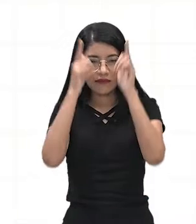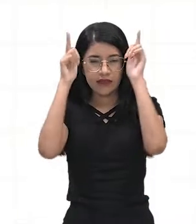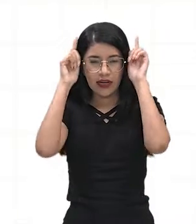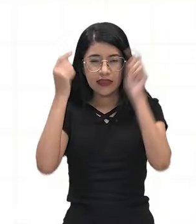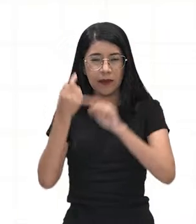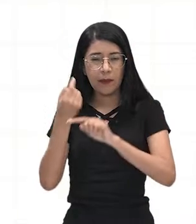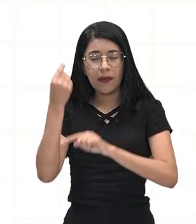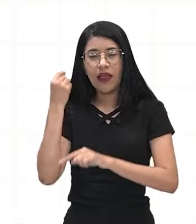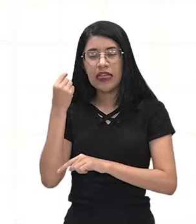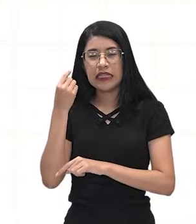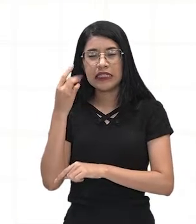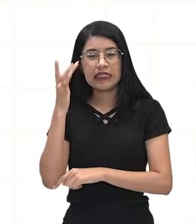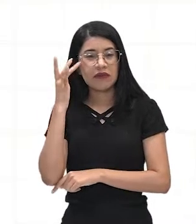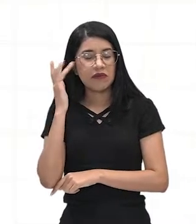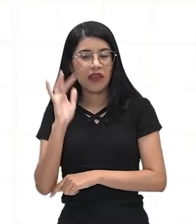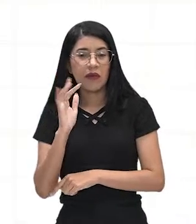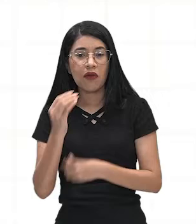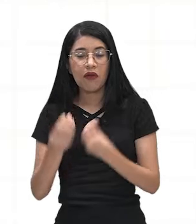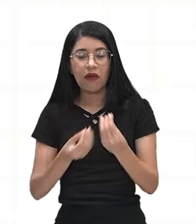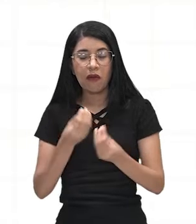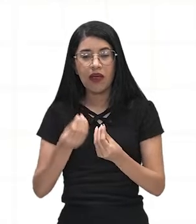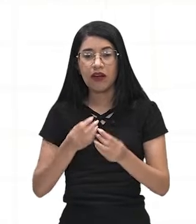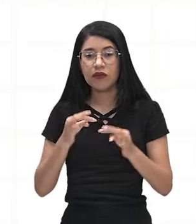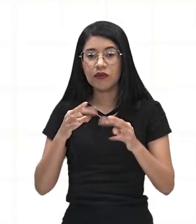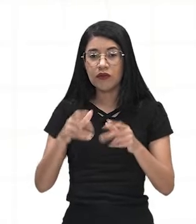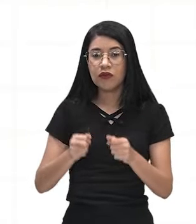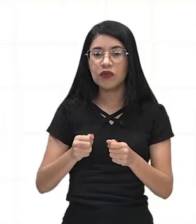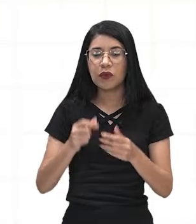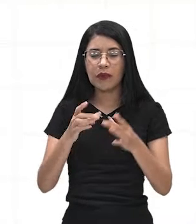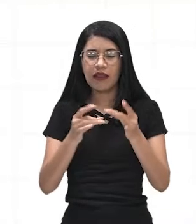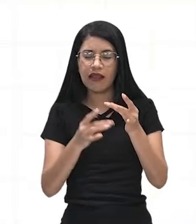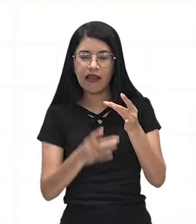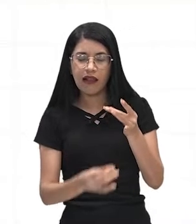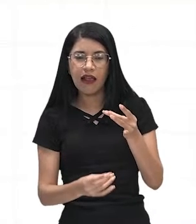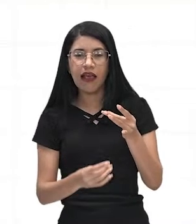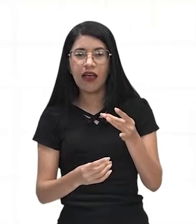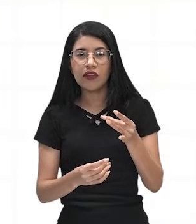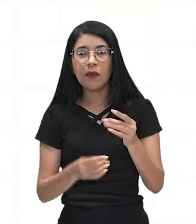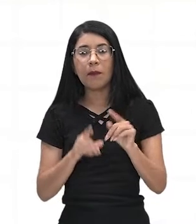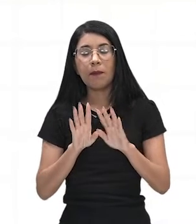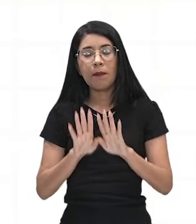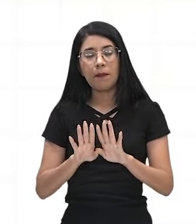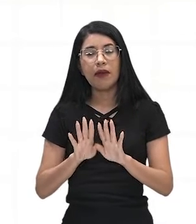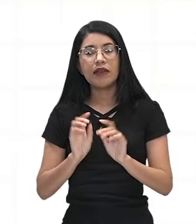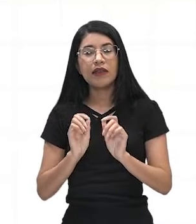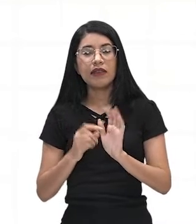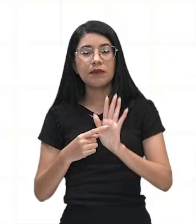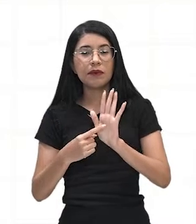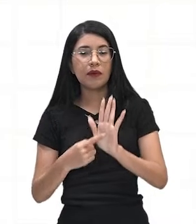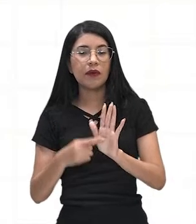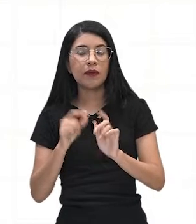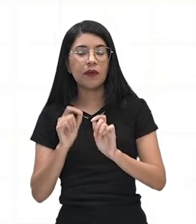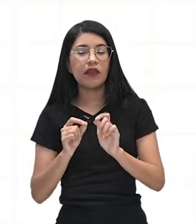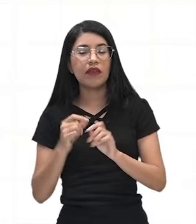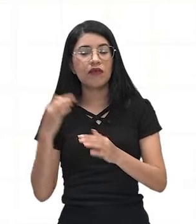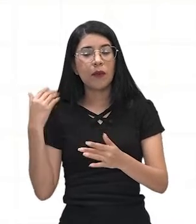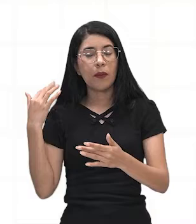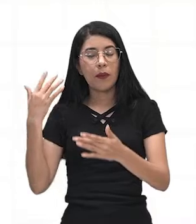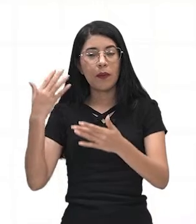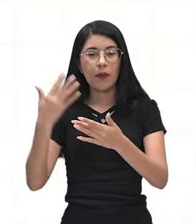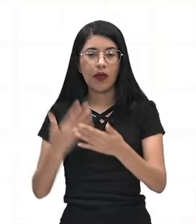não saibamos tudo. Então, essas pistas que essas mulheres foram deixando ao longo da história